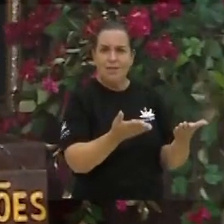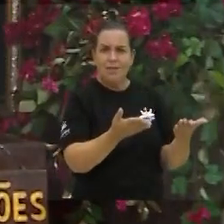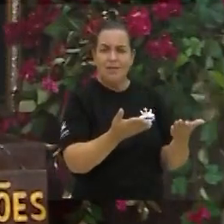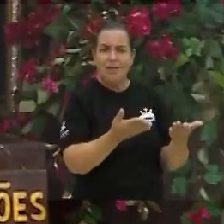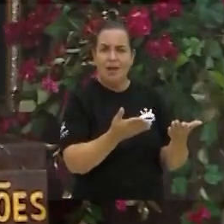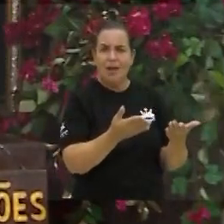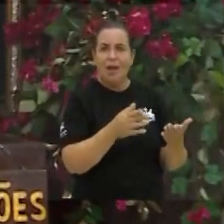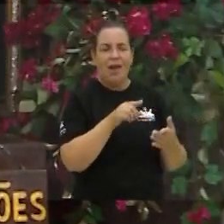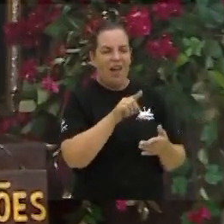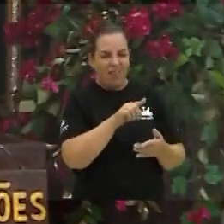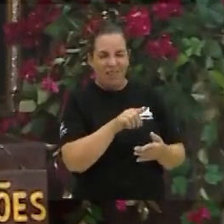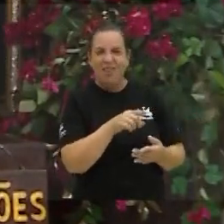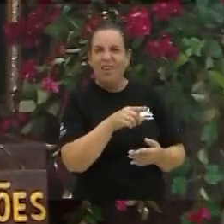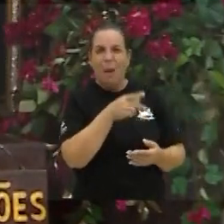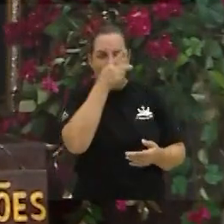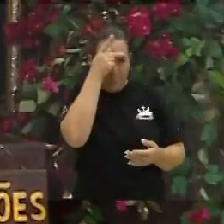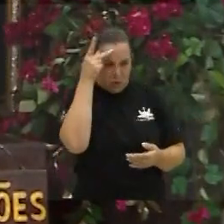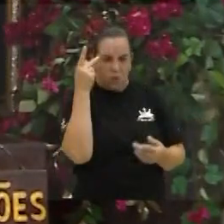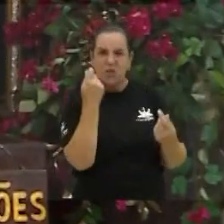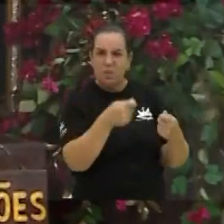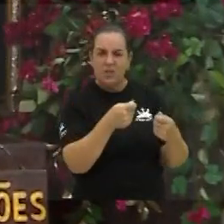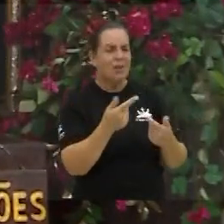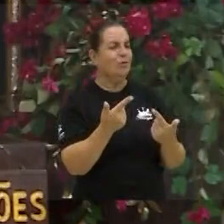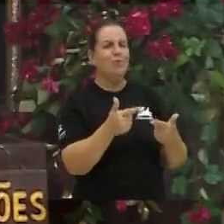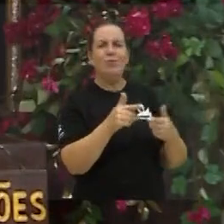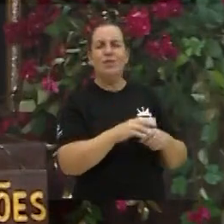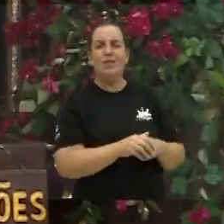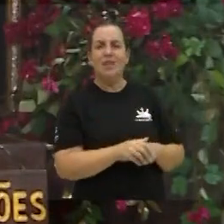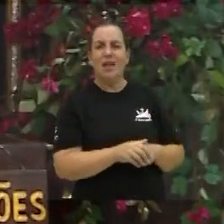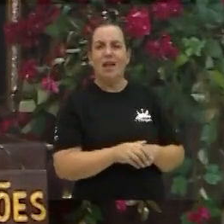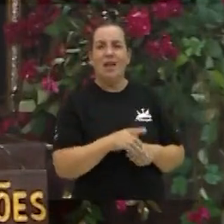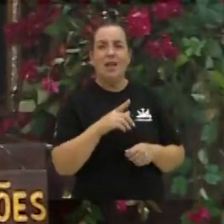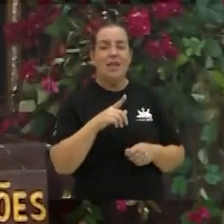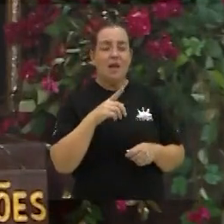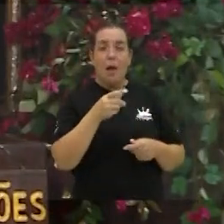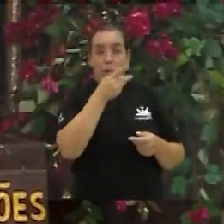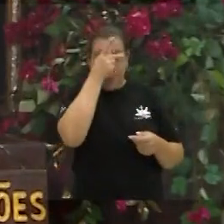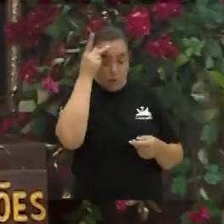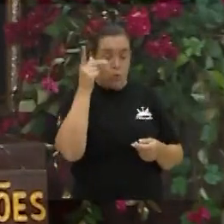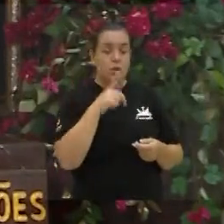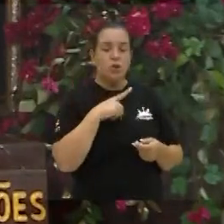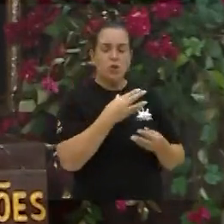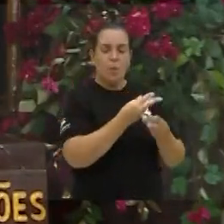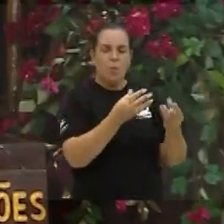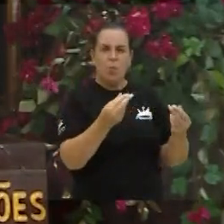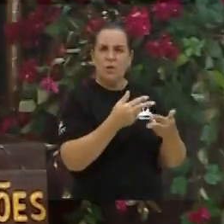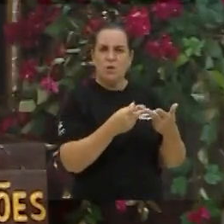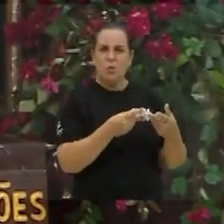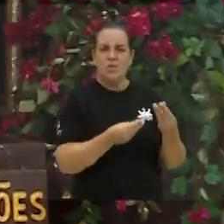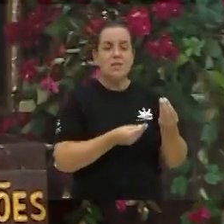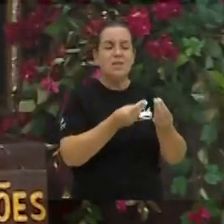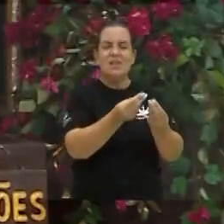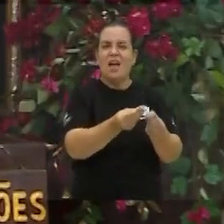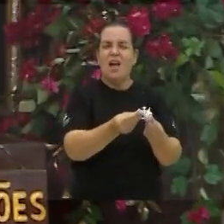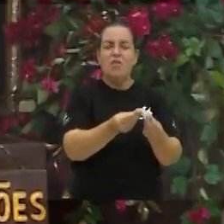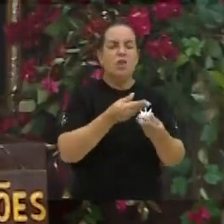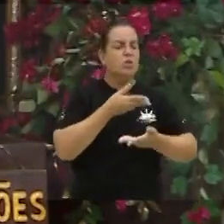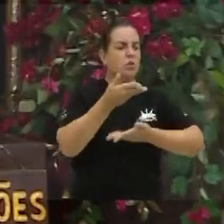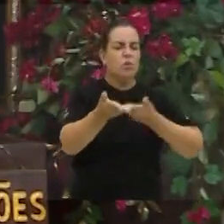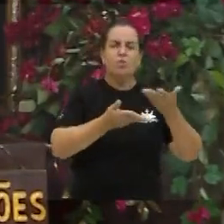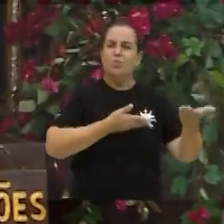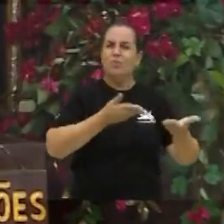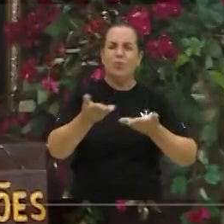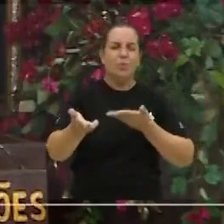havia necessidade. Quem possuía terra, casa, vendia, levava o dinheiro, colocava aos pés dos